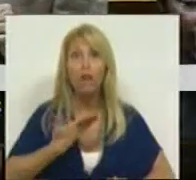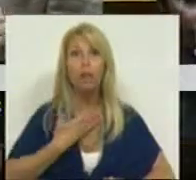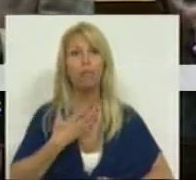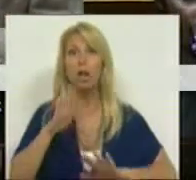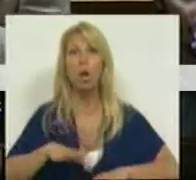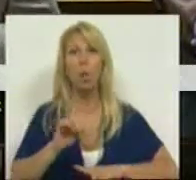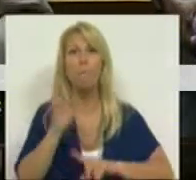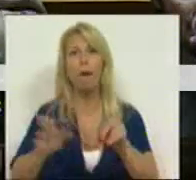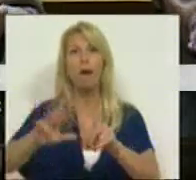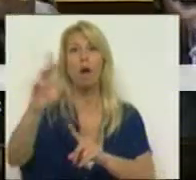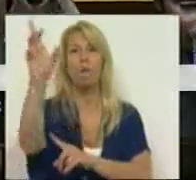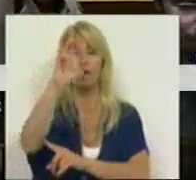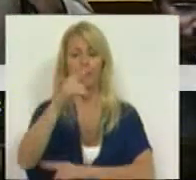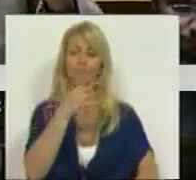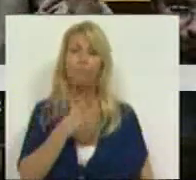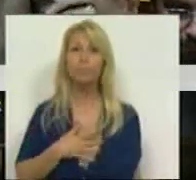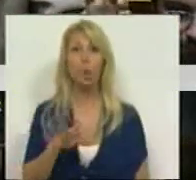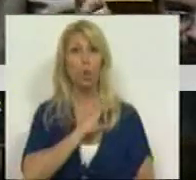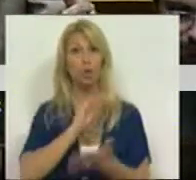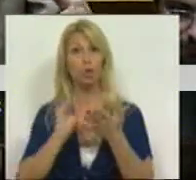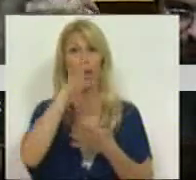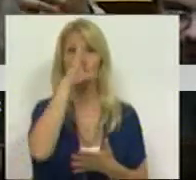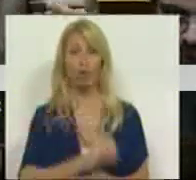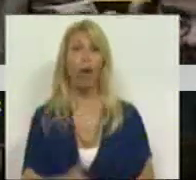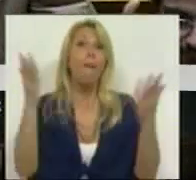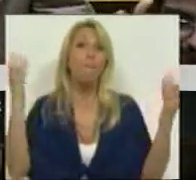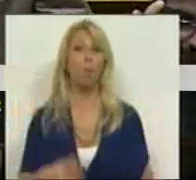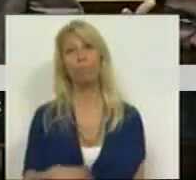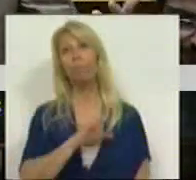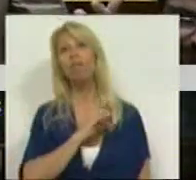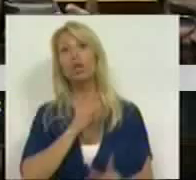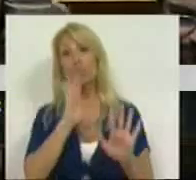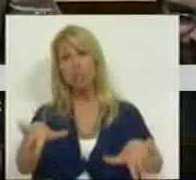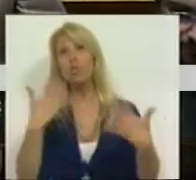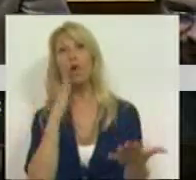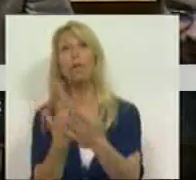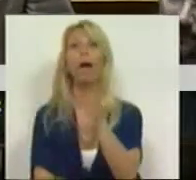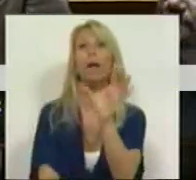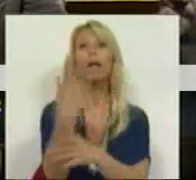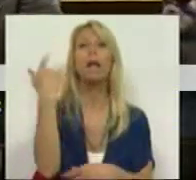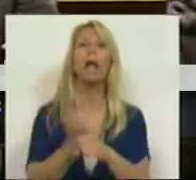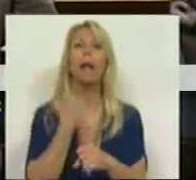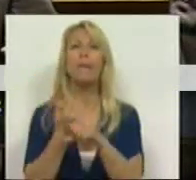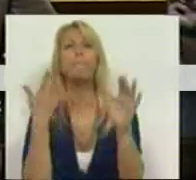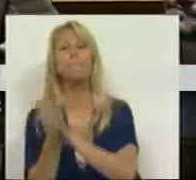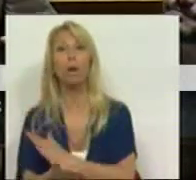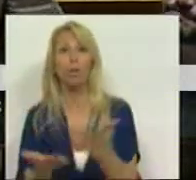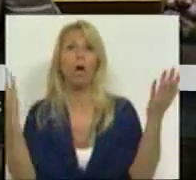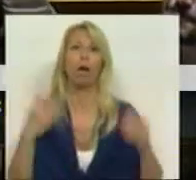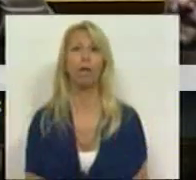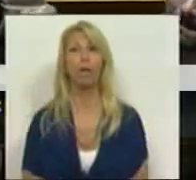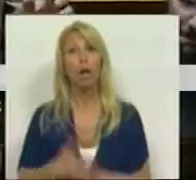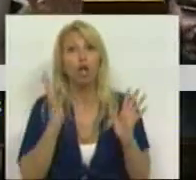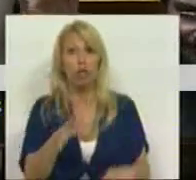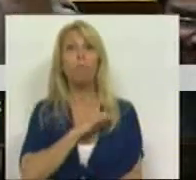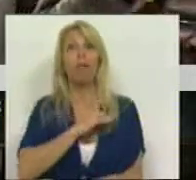Mas dizia-nos o Sr. Secretário de Estado, bem, mas as privatizações poderão servir para criar emprego. Ora, depois de já ter privatizado o que